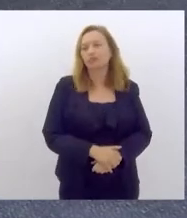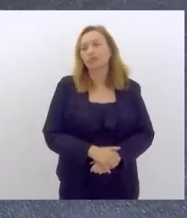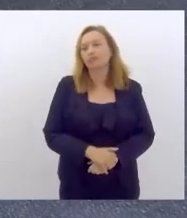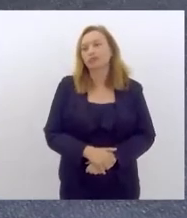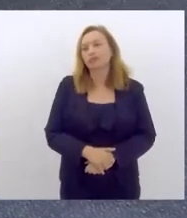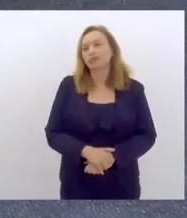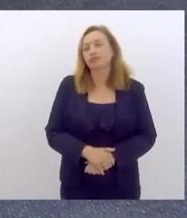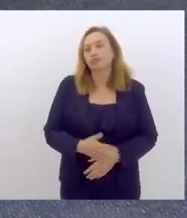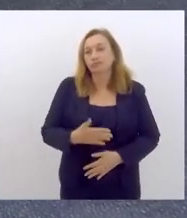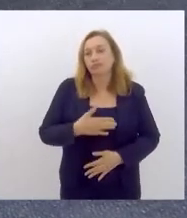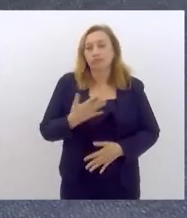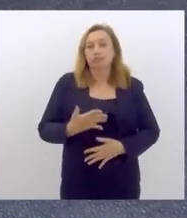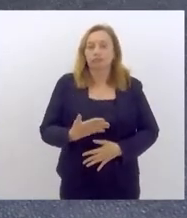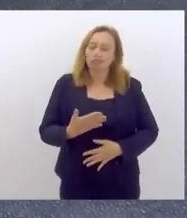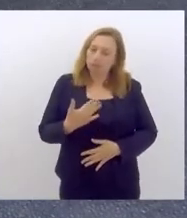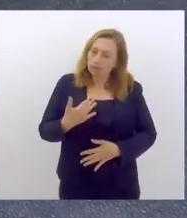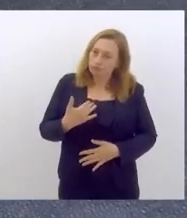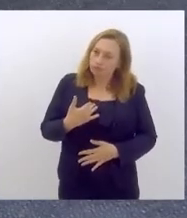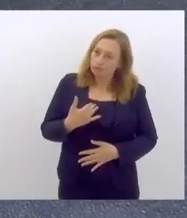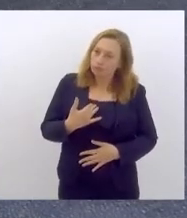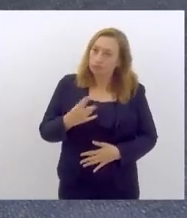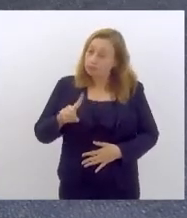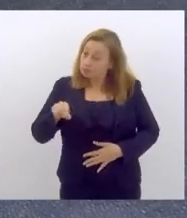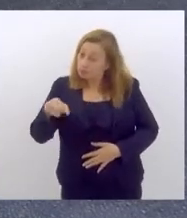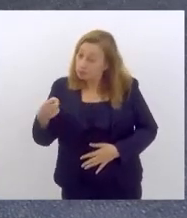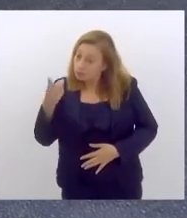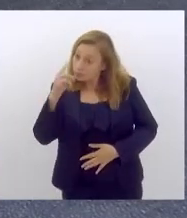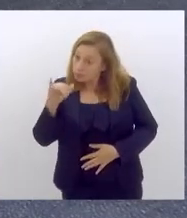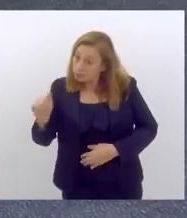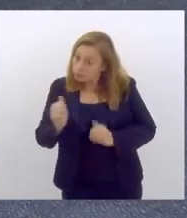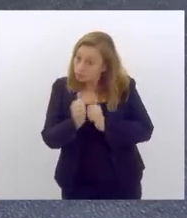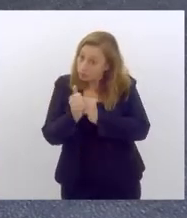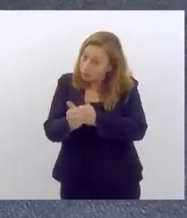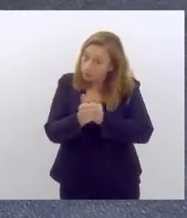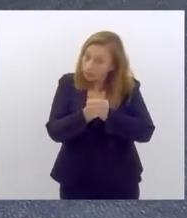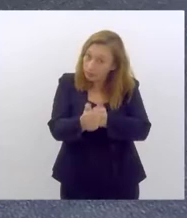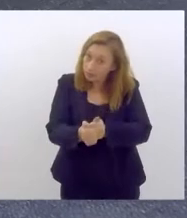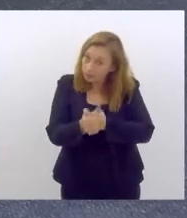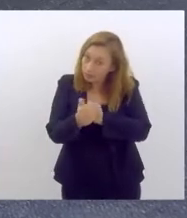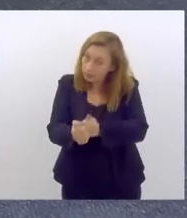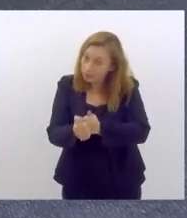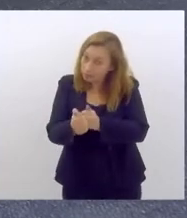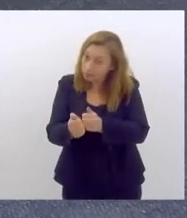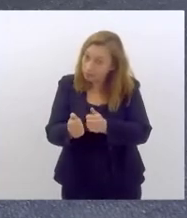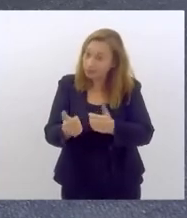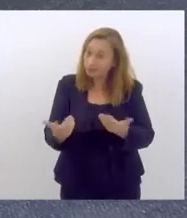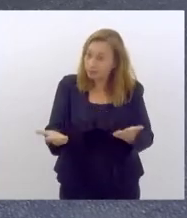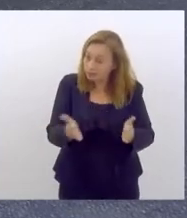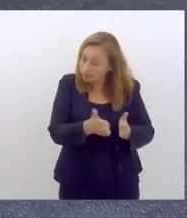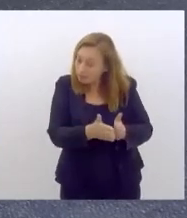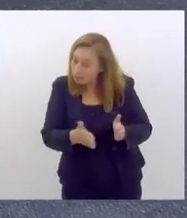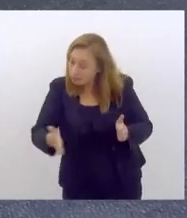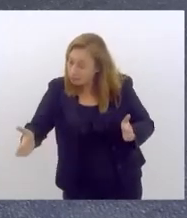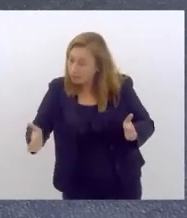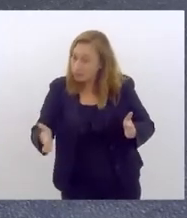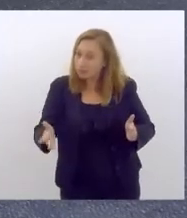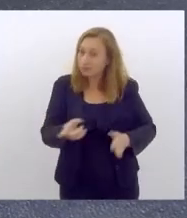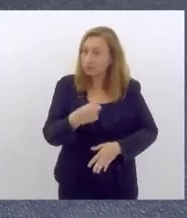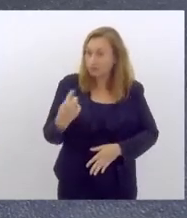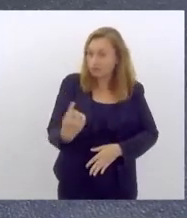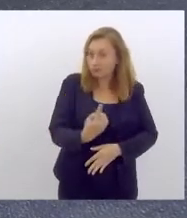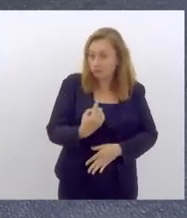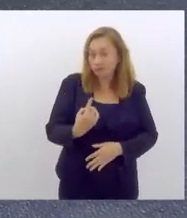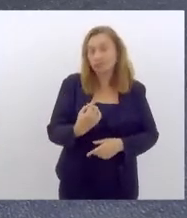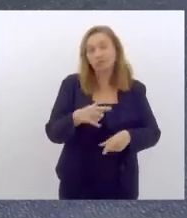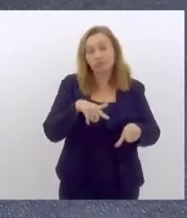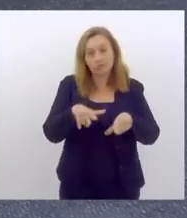para surpresa minha, no dia seguinte, estou acompanhando aí a trajetória, né, essa via crucis do nosso